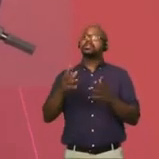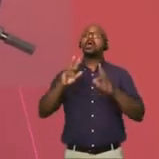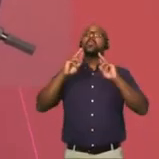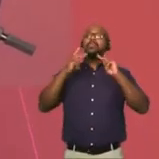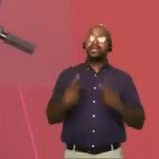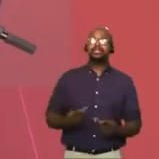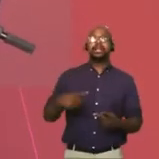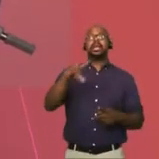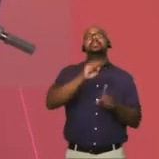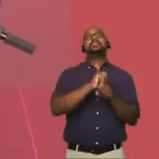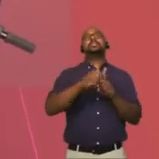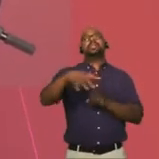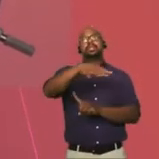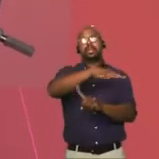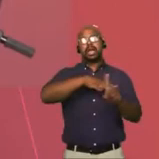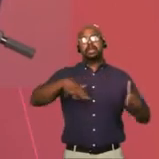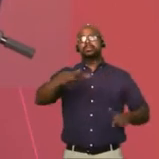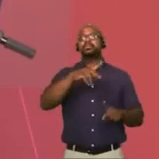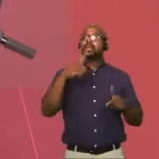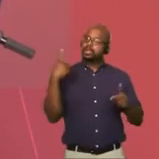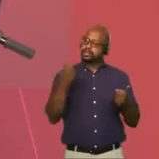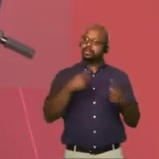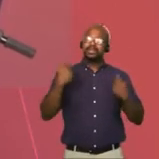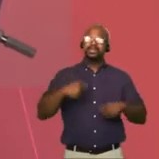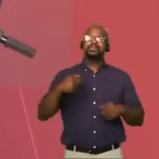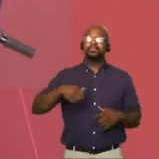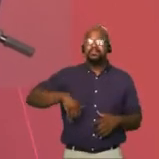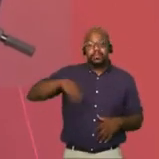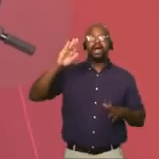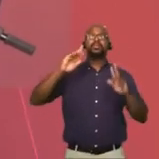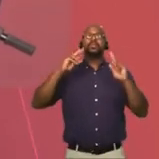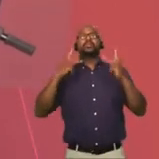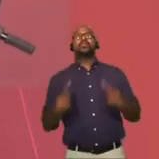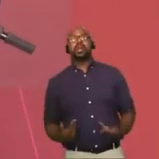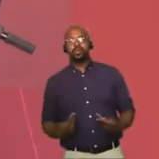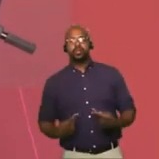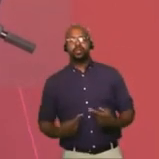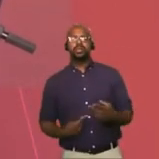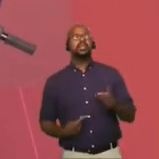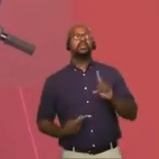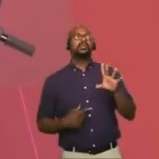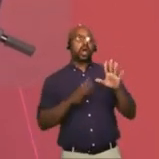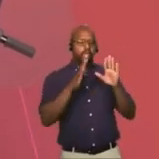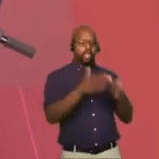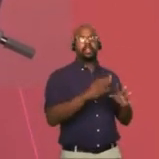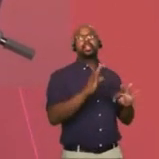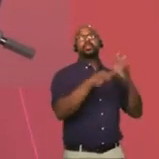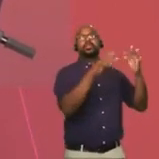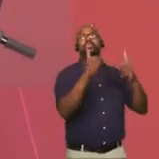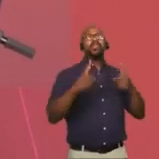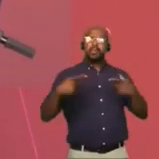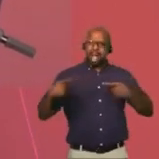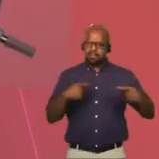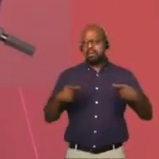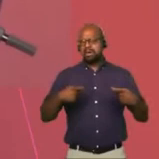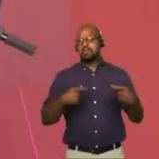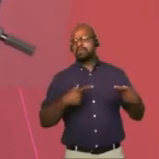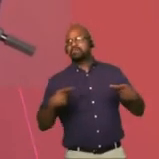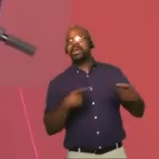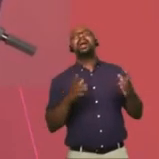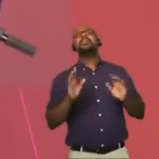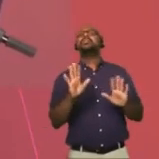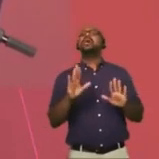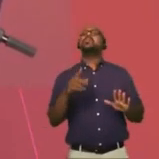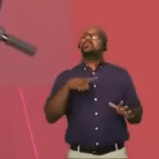5.0 para que a gente seja mais humano do que tecnológico não vamos tentar brigar com a tecnologia não